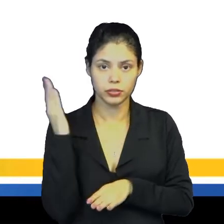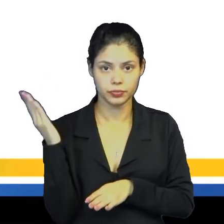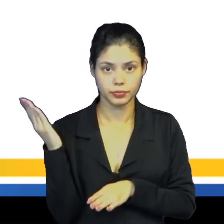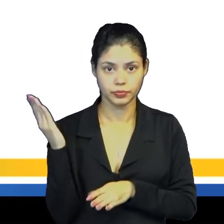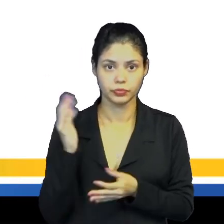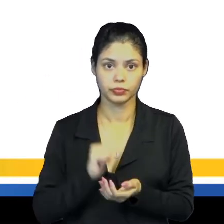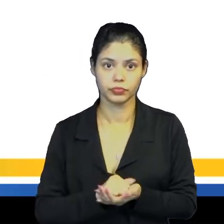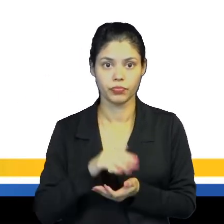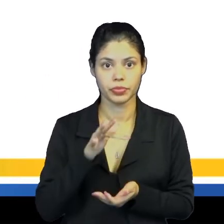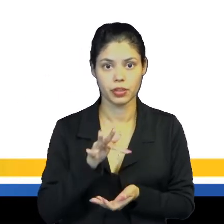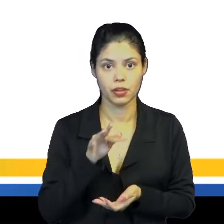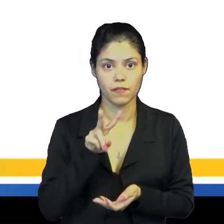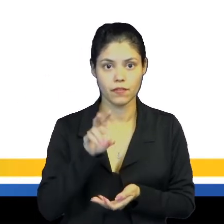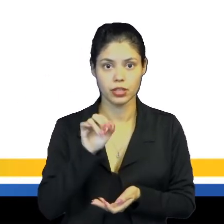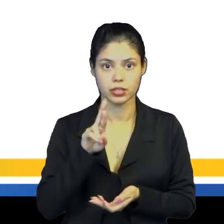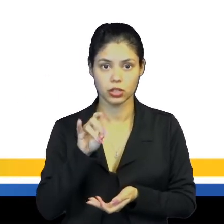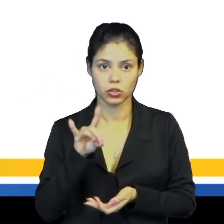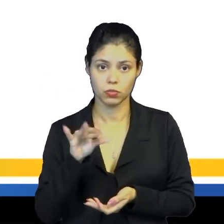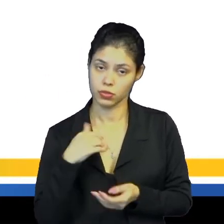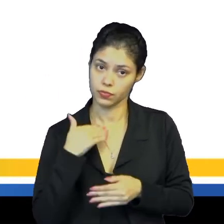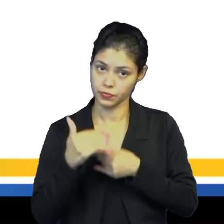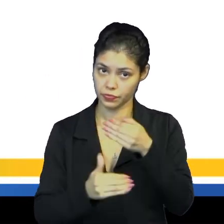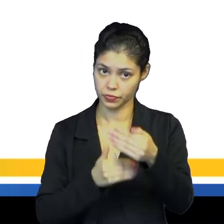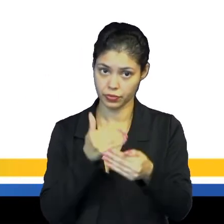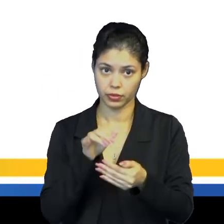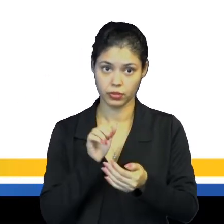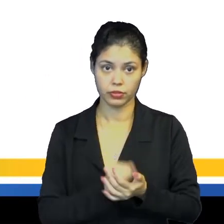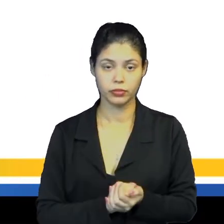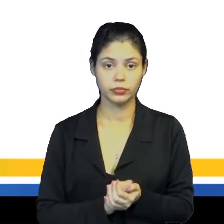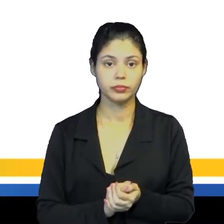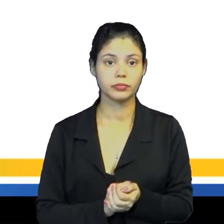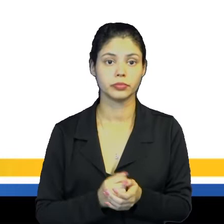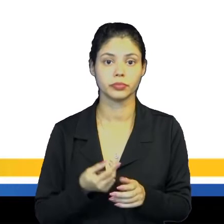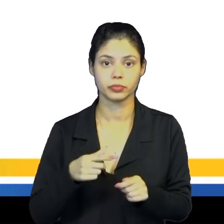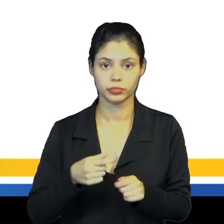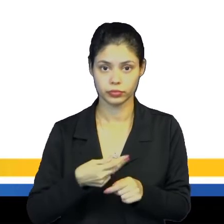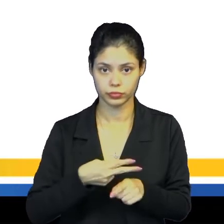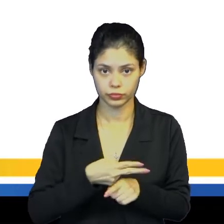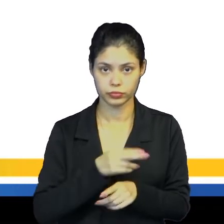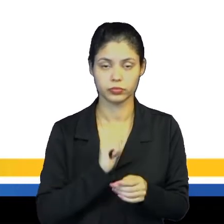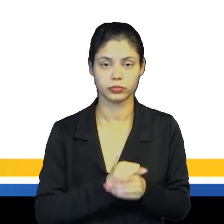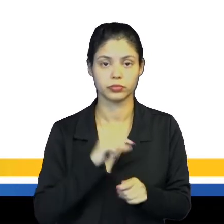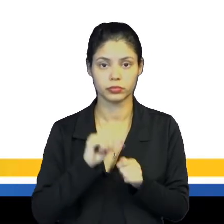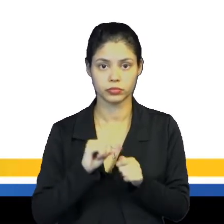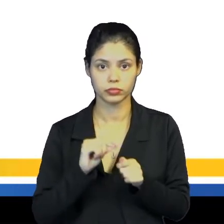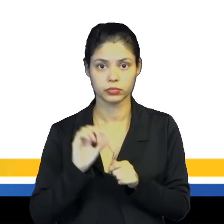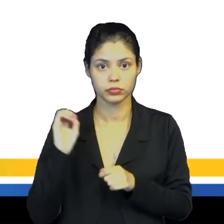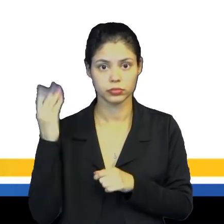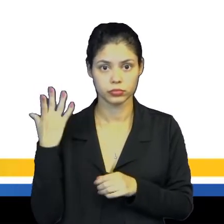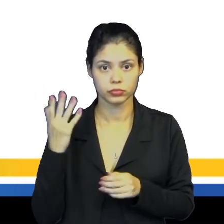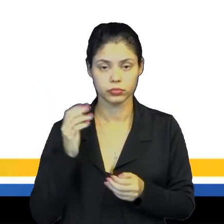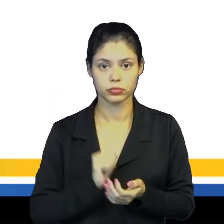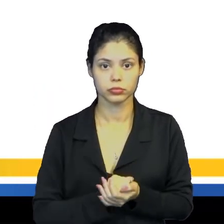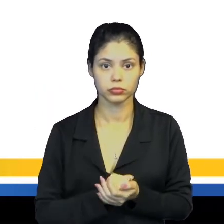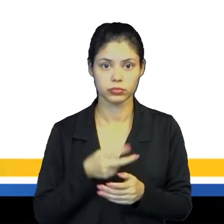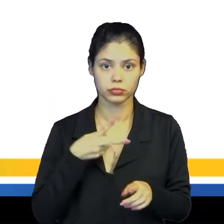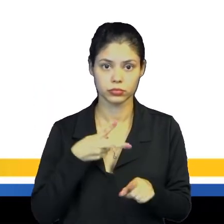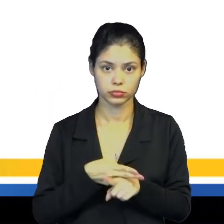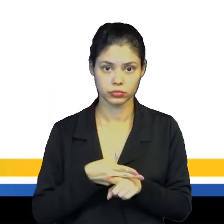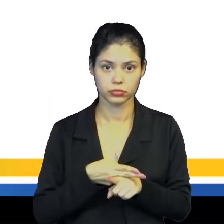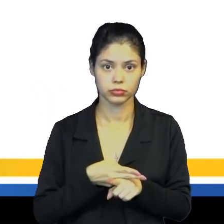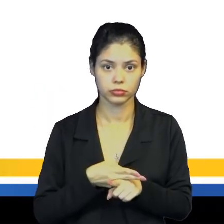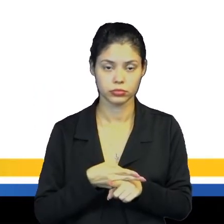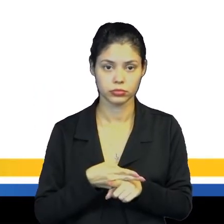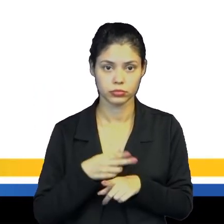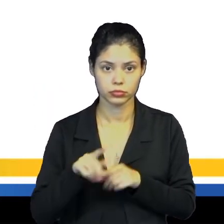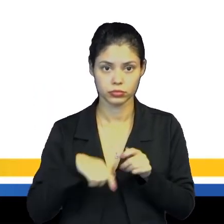de vasectomia, né? Esse processo, que é um processo cirúrgico, ele se faz aí no caso, né, que é um corte e